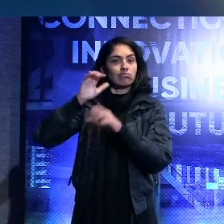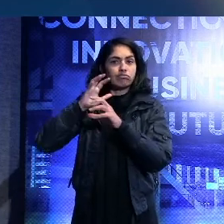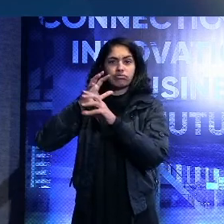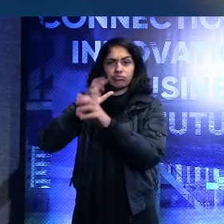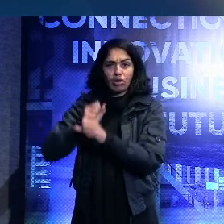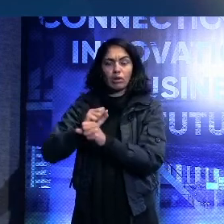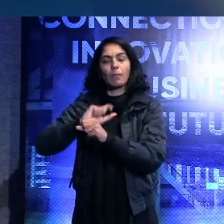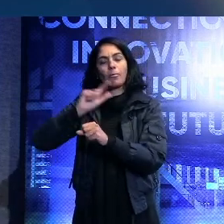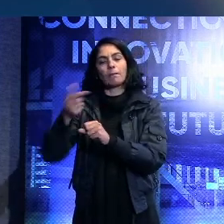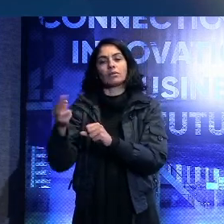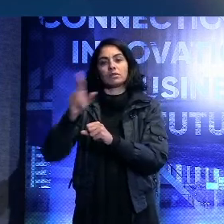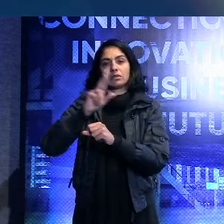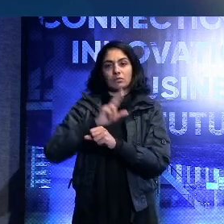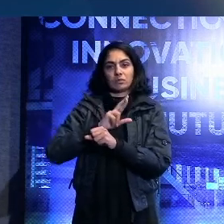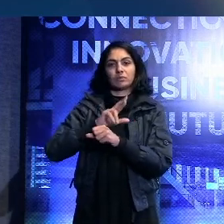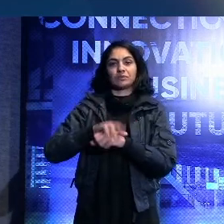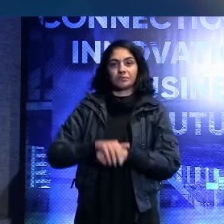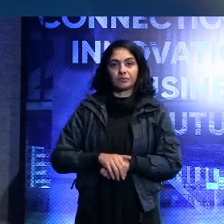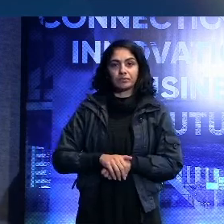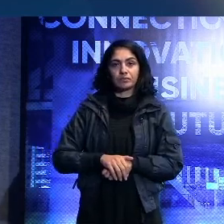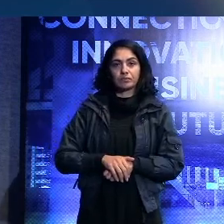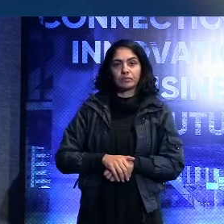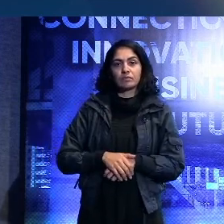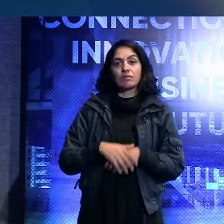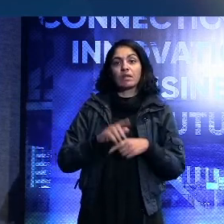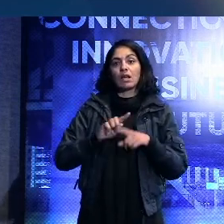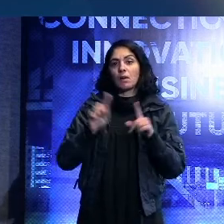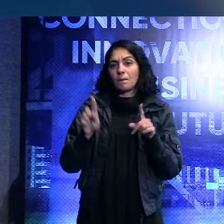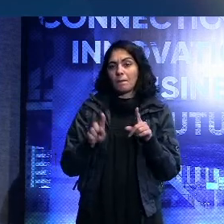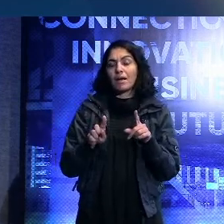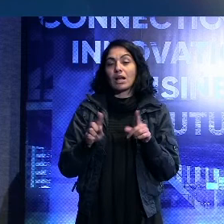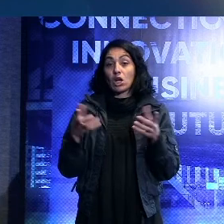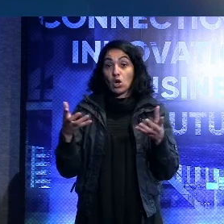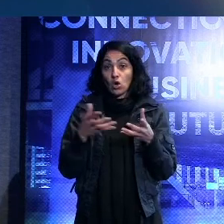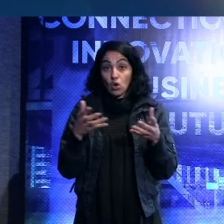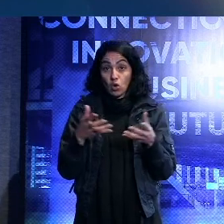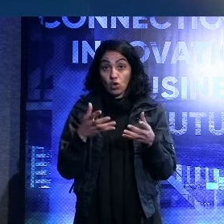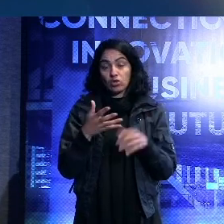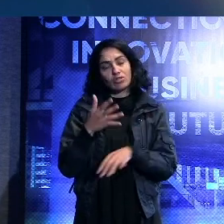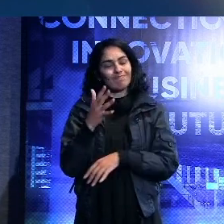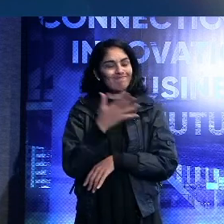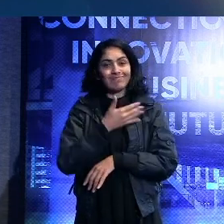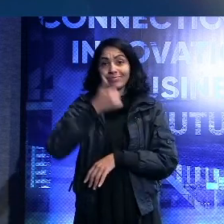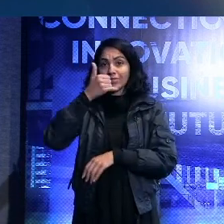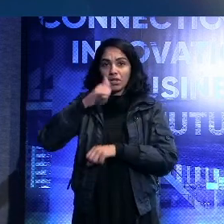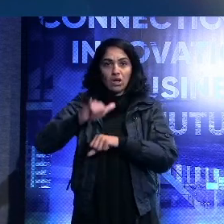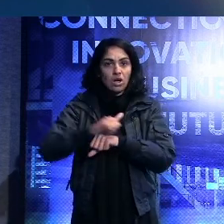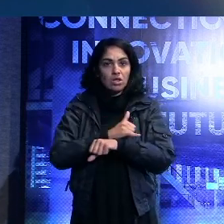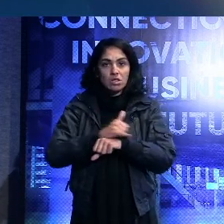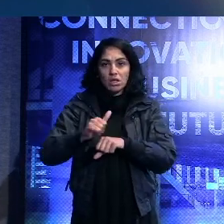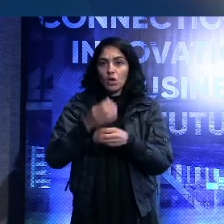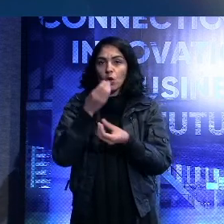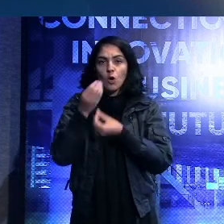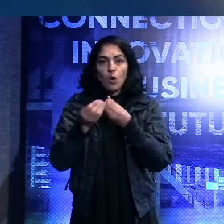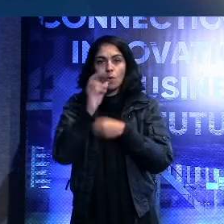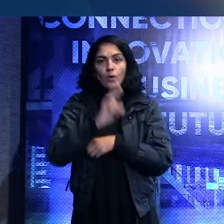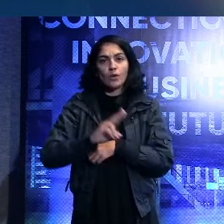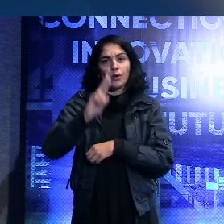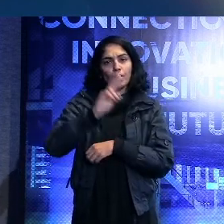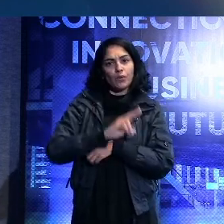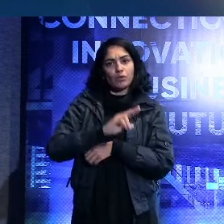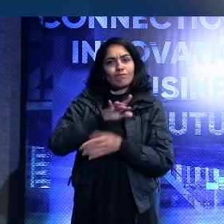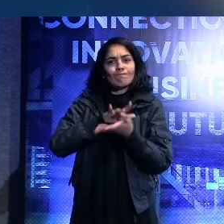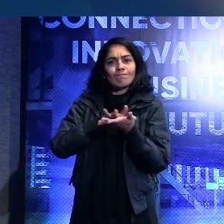um retorno. Cara, onde faz muito sentido você usar o strategy? Onde eu faço simulações e